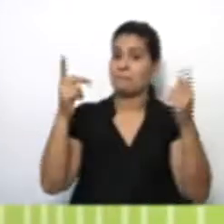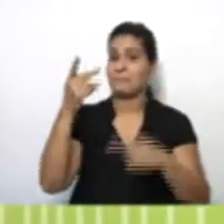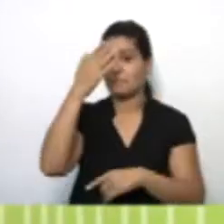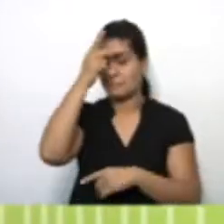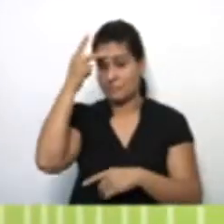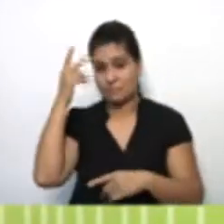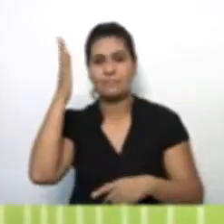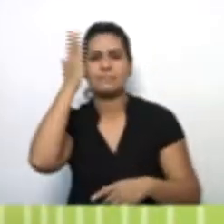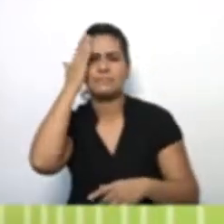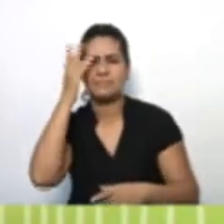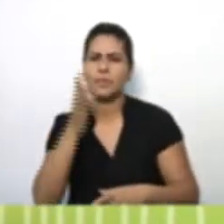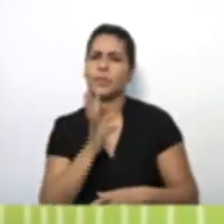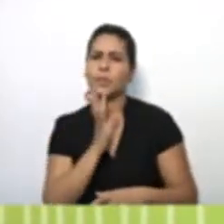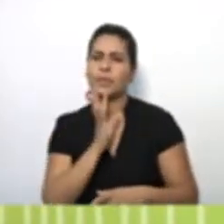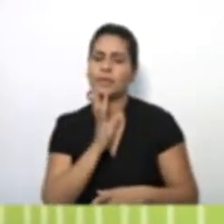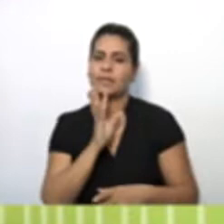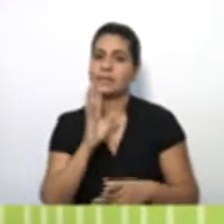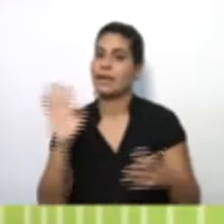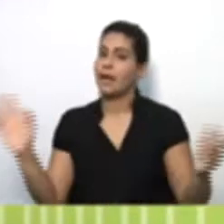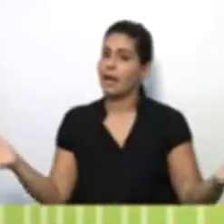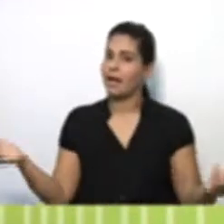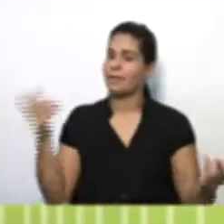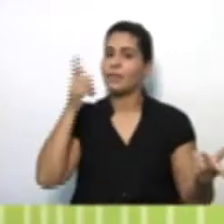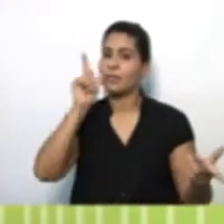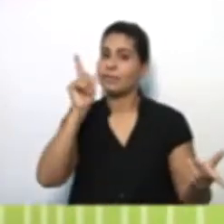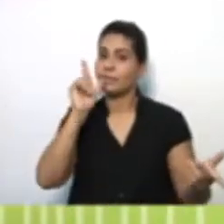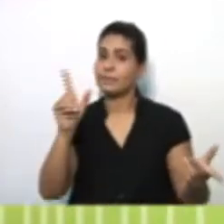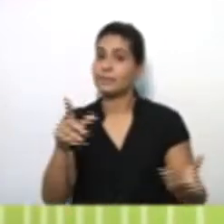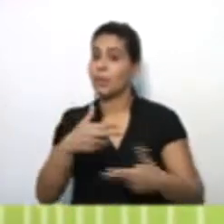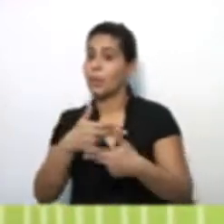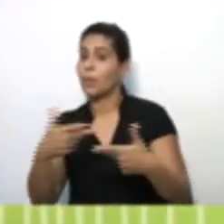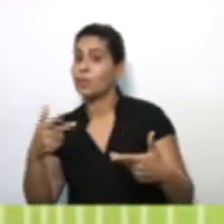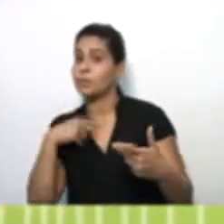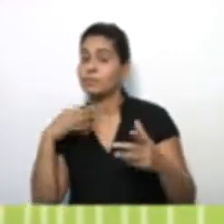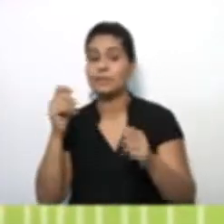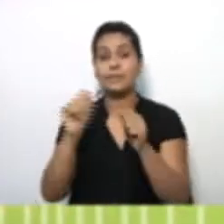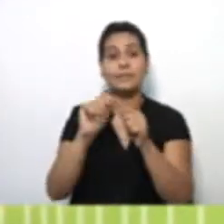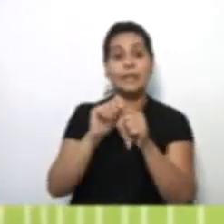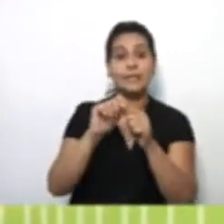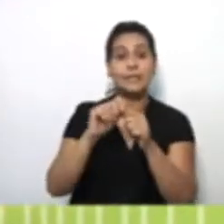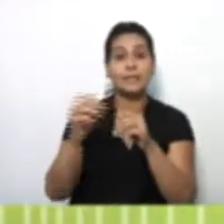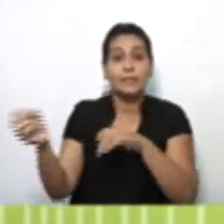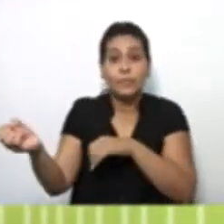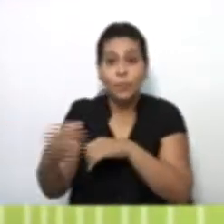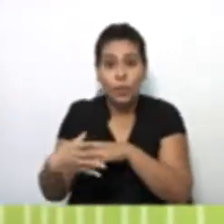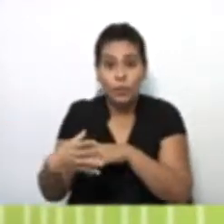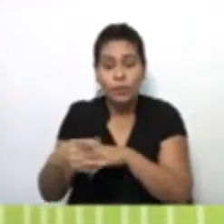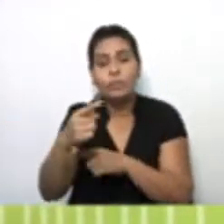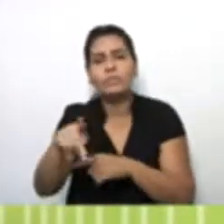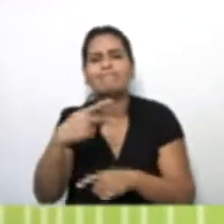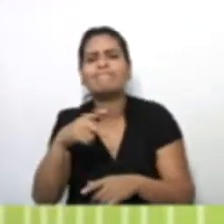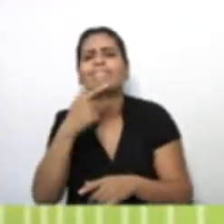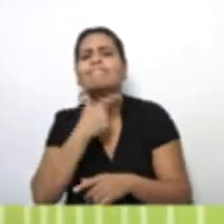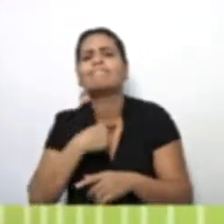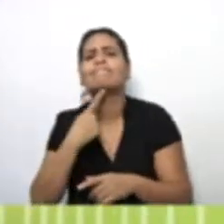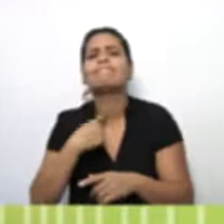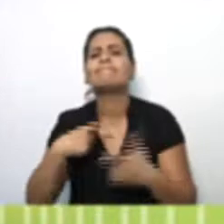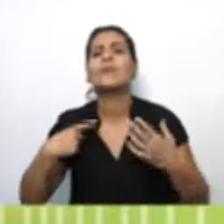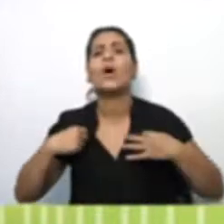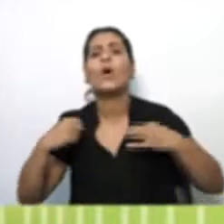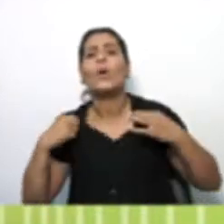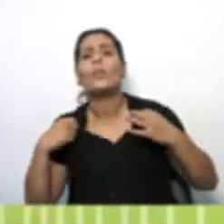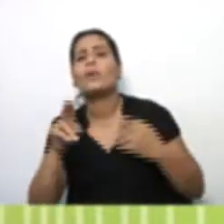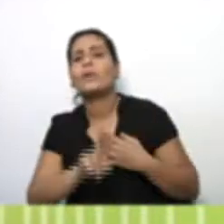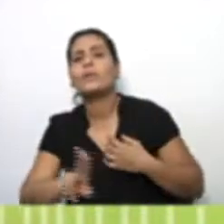necessidades e, é lógico, ele pensa o quê? Para mim ganhar alguma coisa, eu preciso produzir algo para atender essa necessidade. A sua roupinha que está